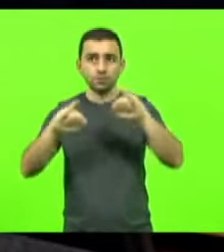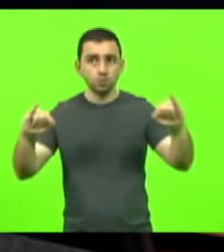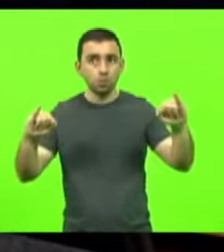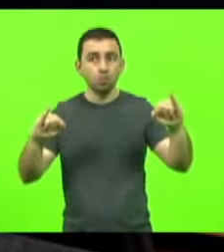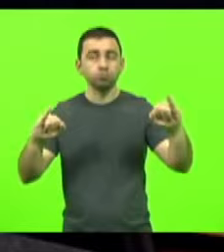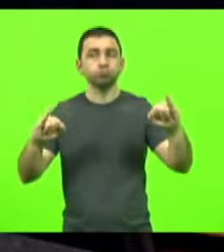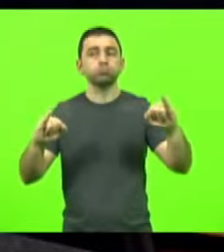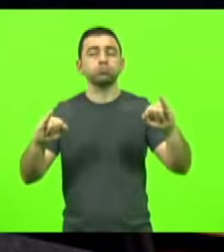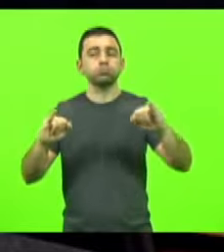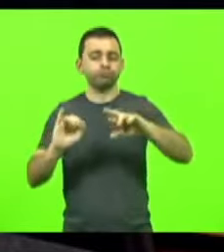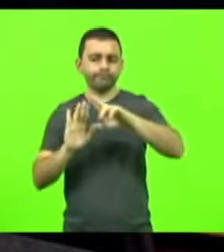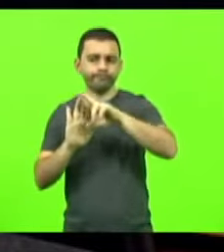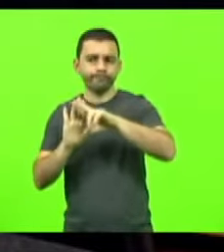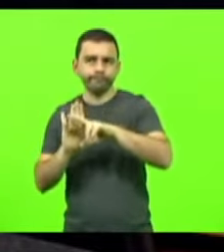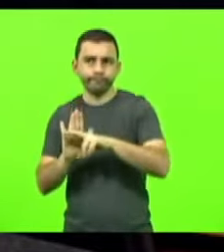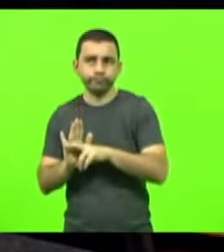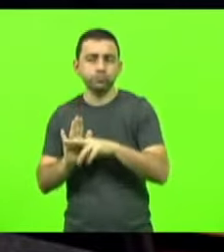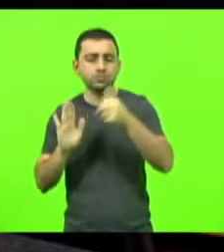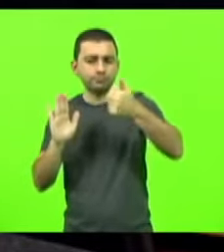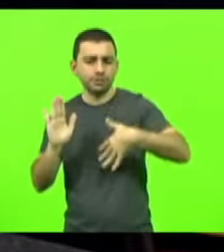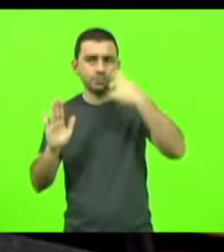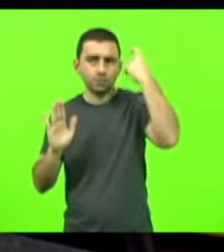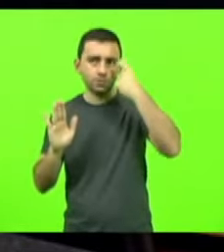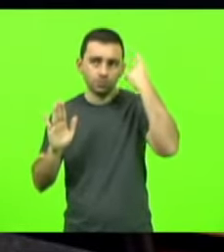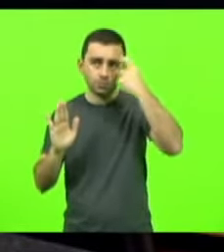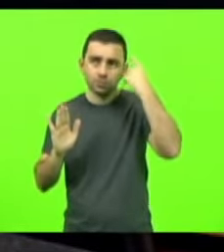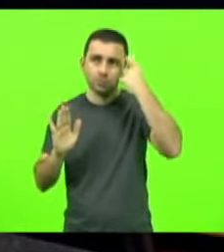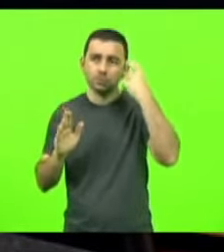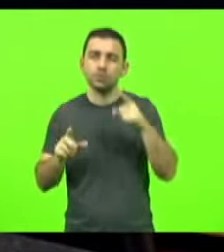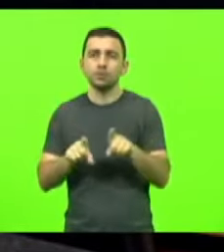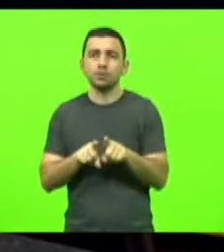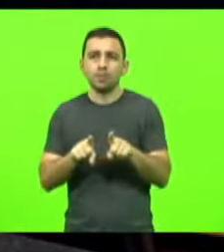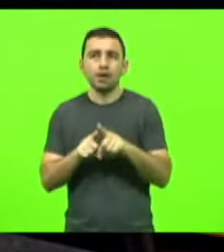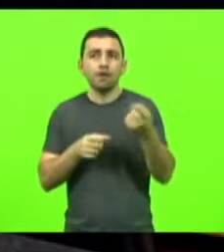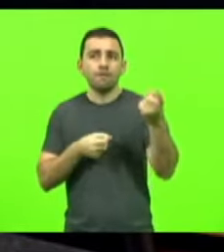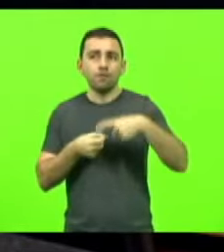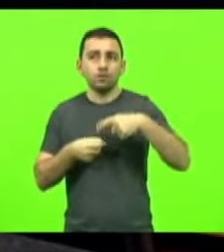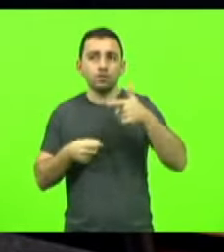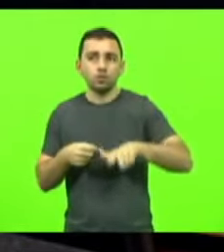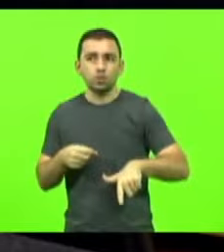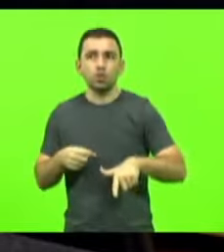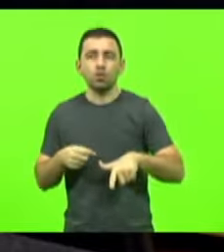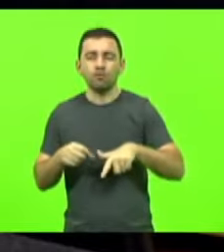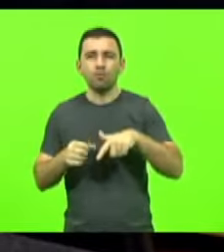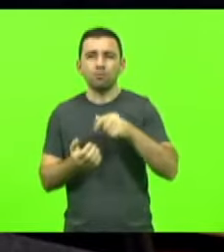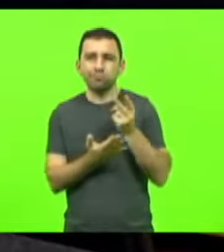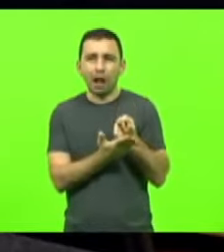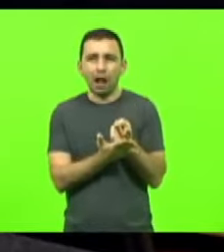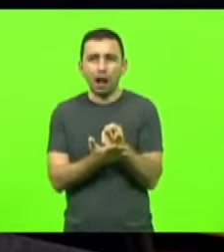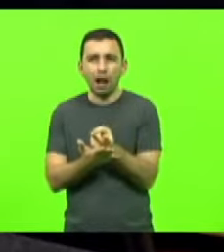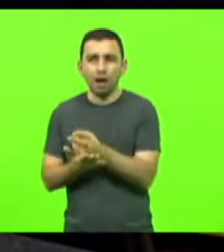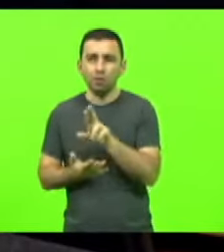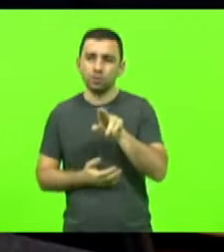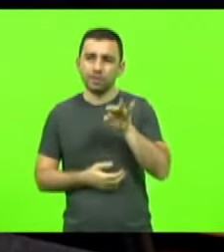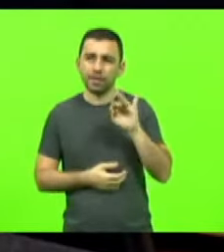orientação e relatando a preocupação com a possível volta de lotação de leitos, né, em função